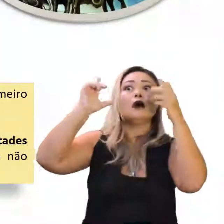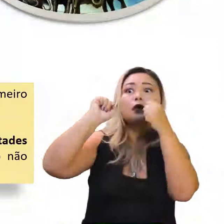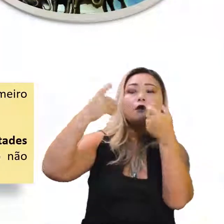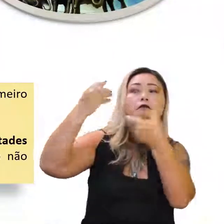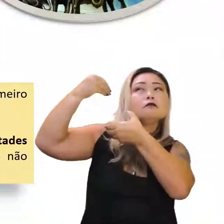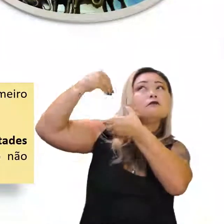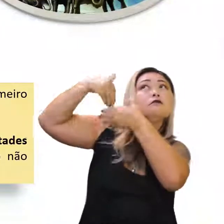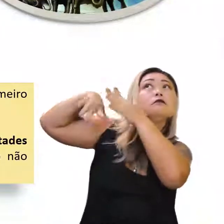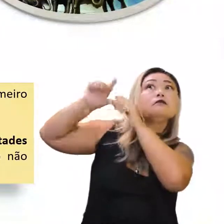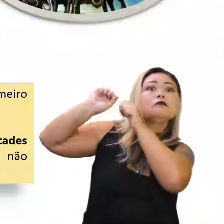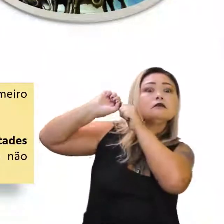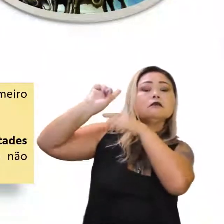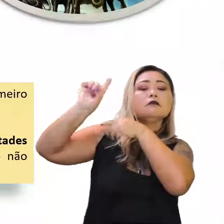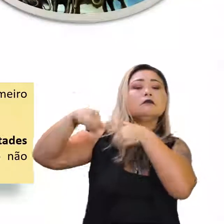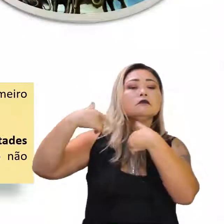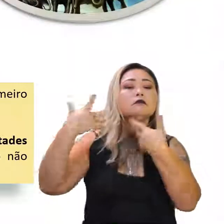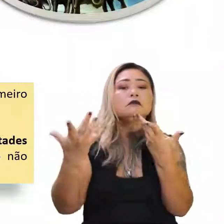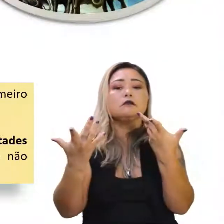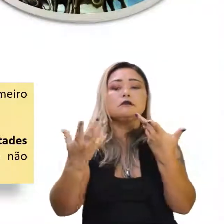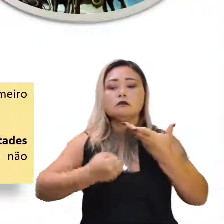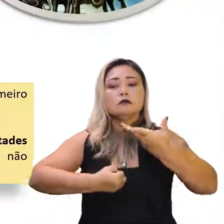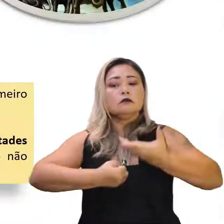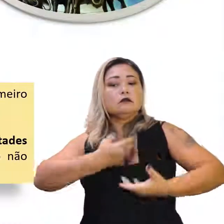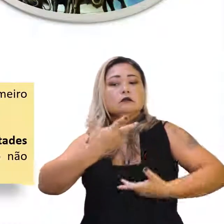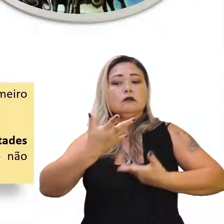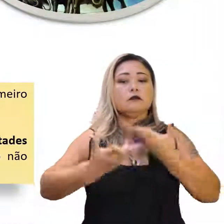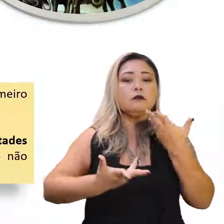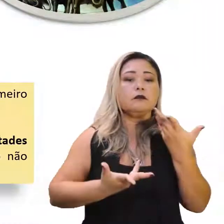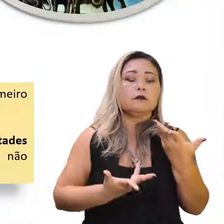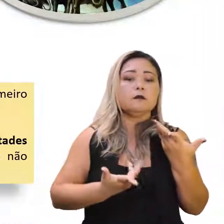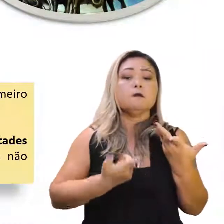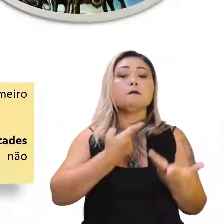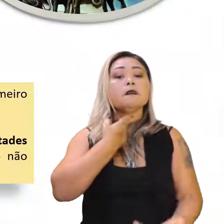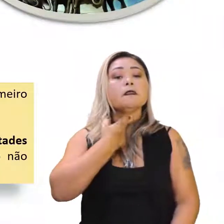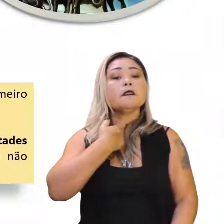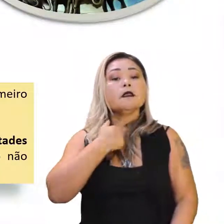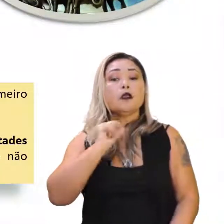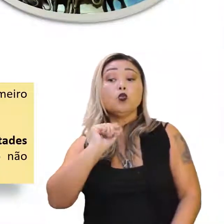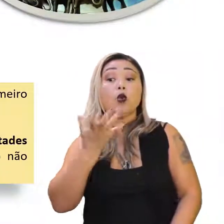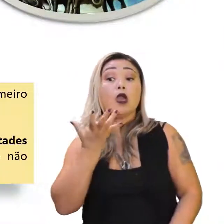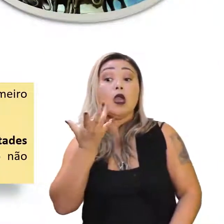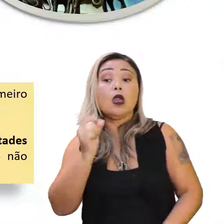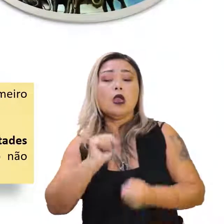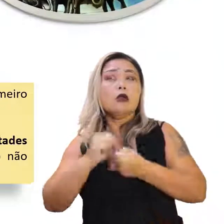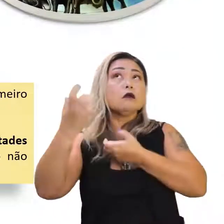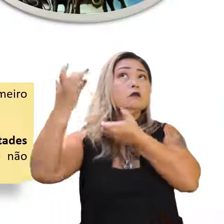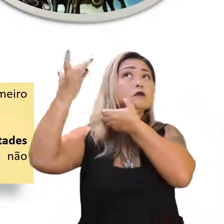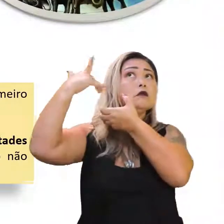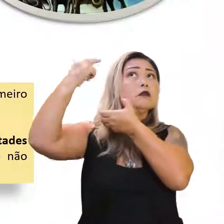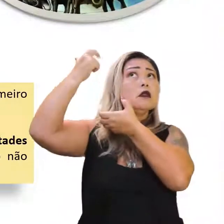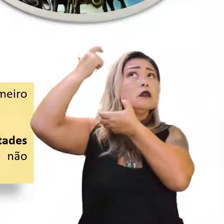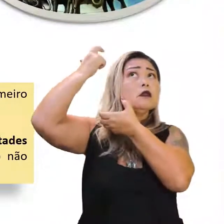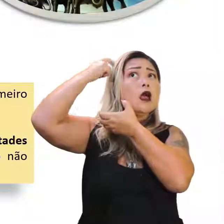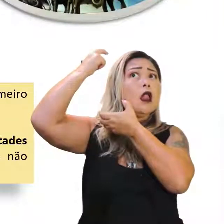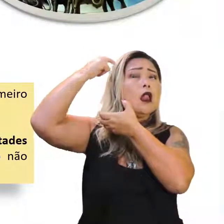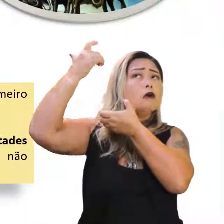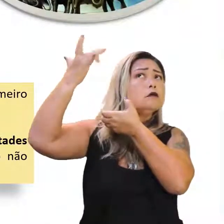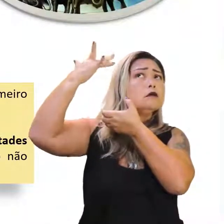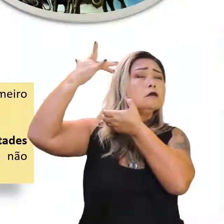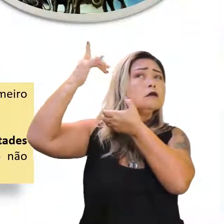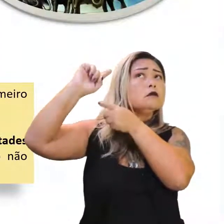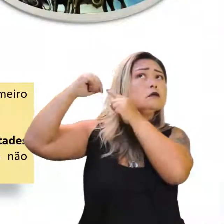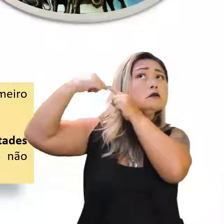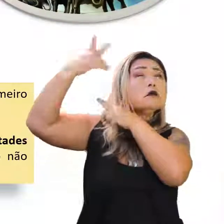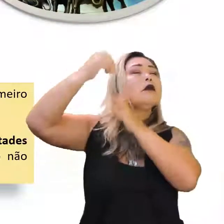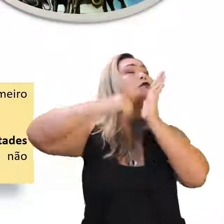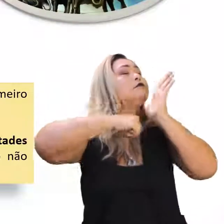Então, com a espontaneidade das vontades do inconsciente. Então, uma